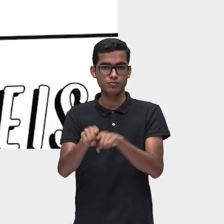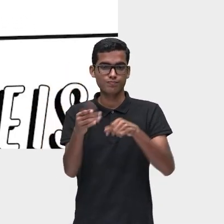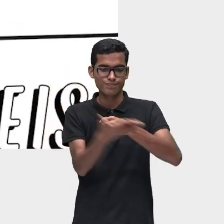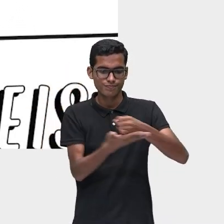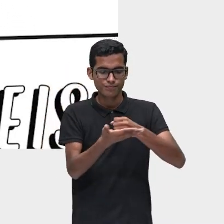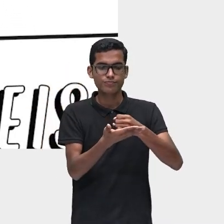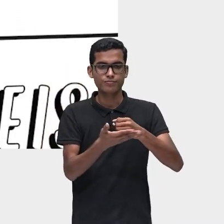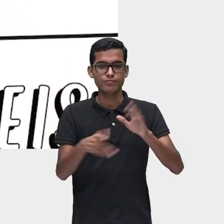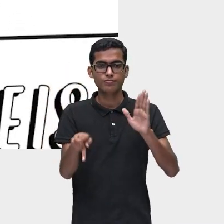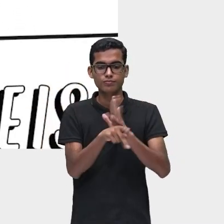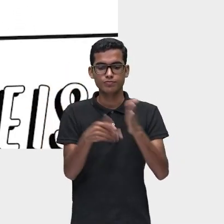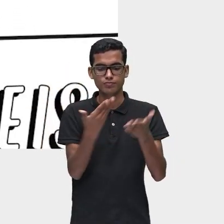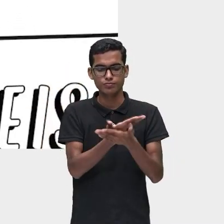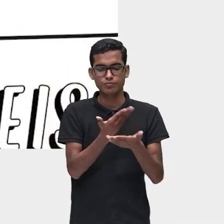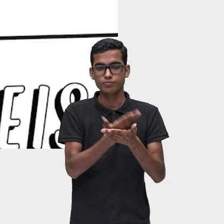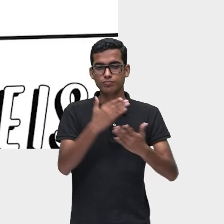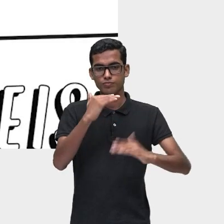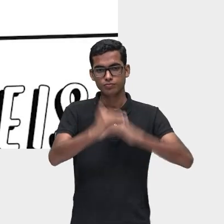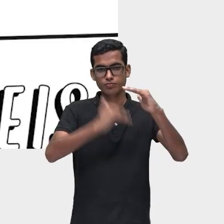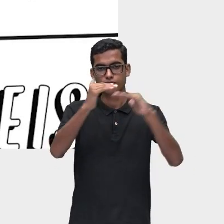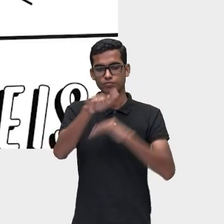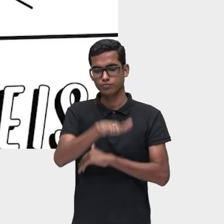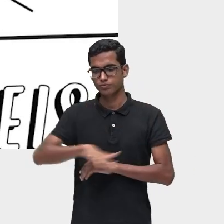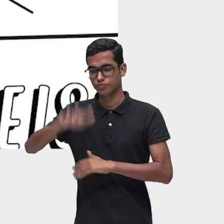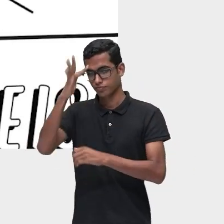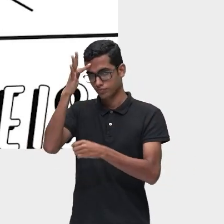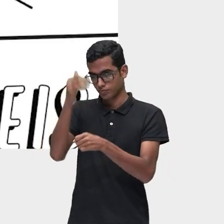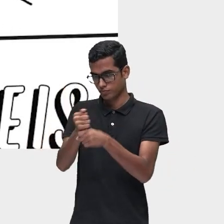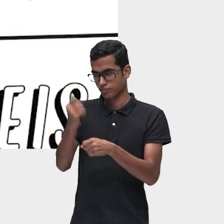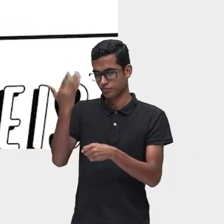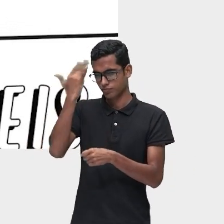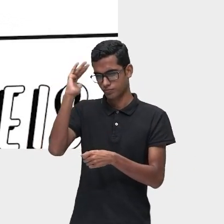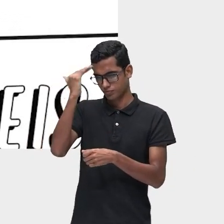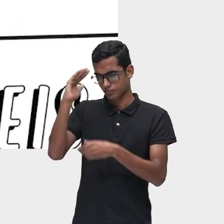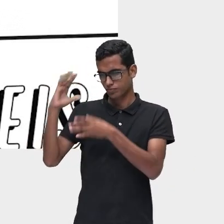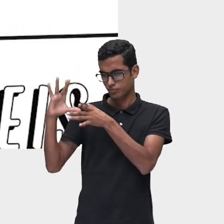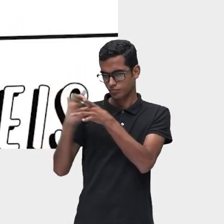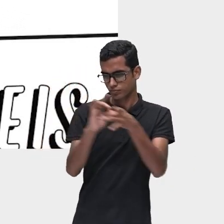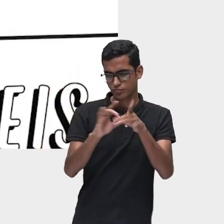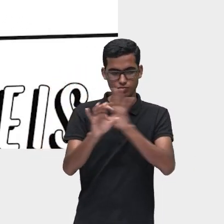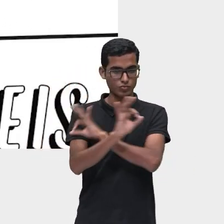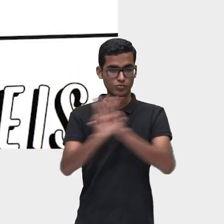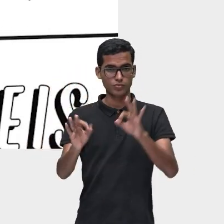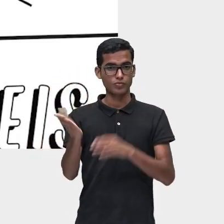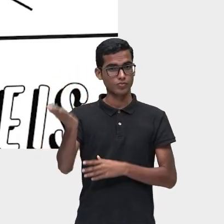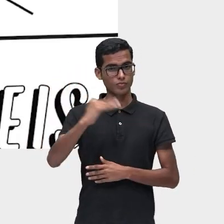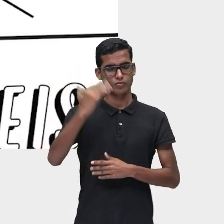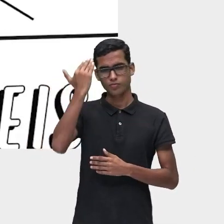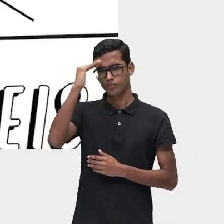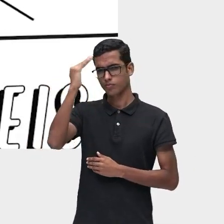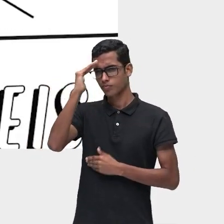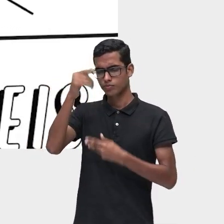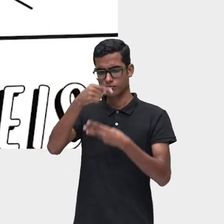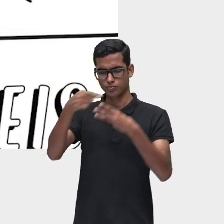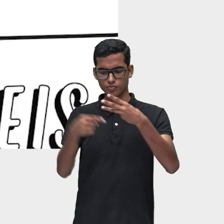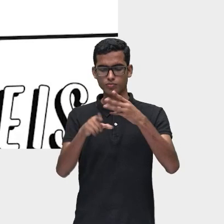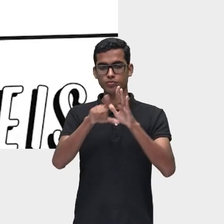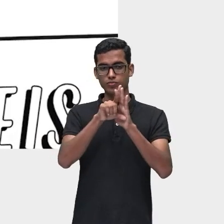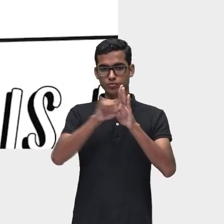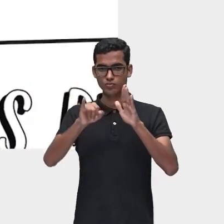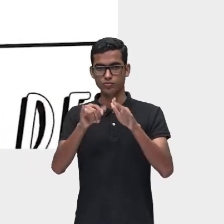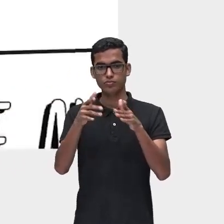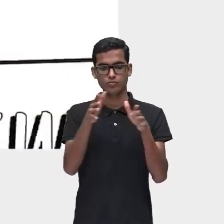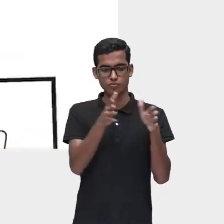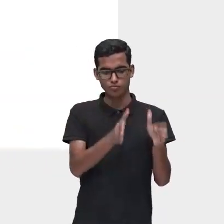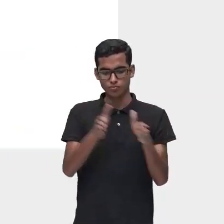evolução dos estudos em outros ramos da física. Entendeu o contexto? Ótimo! Agora, vamos entender as 3 leis